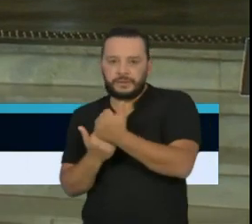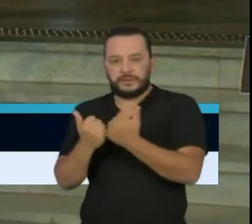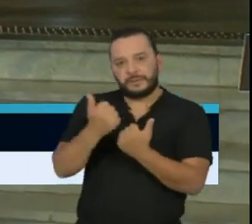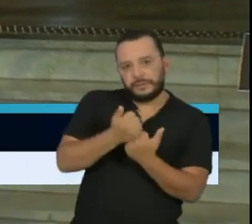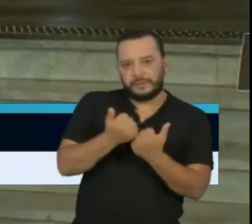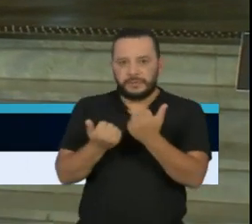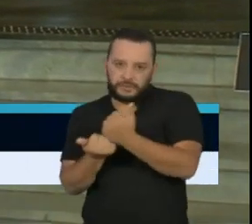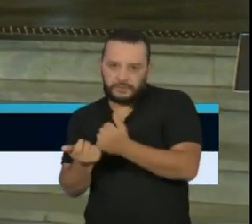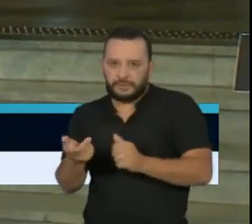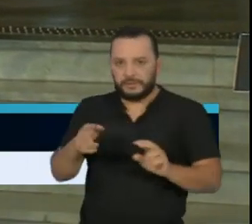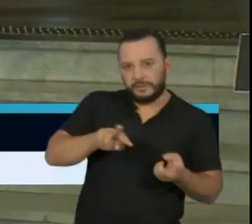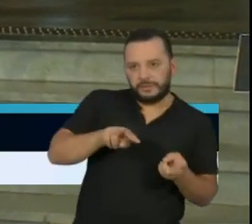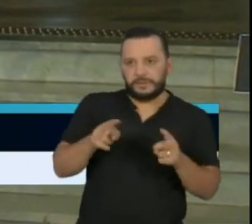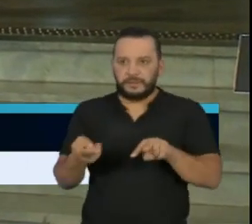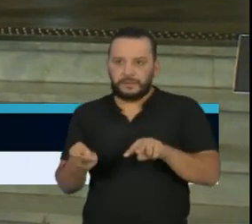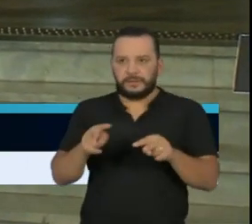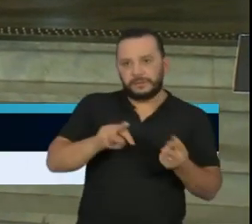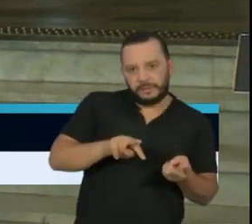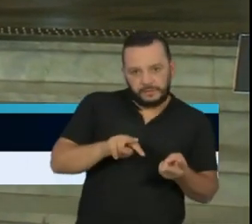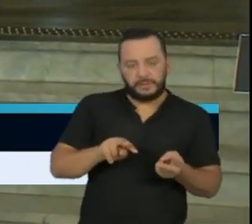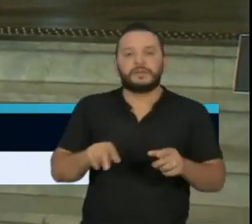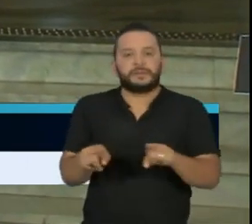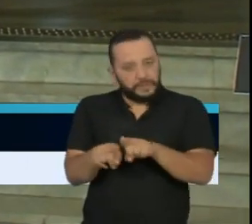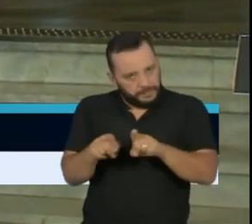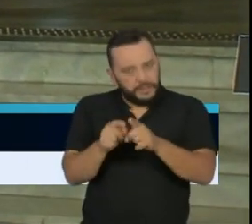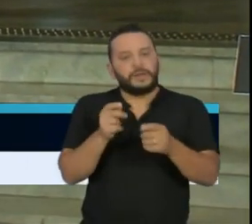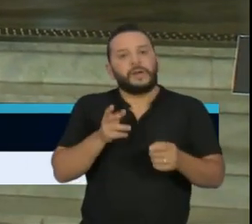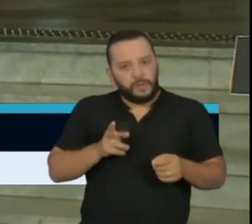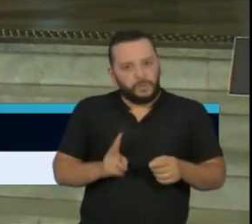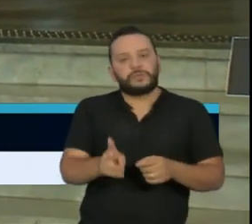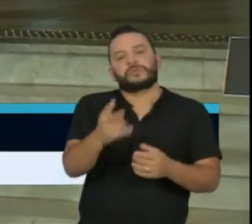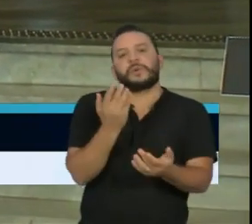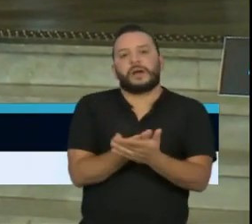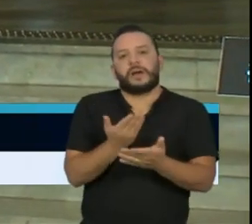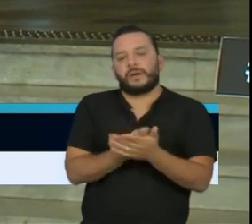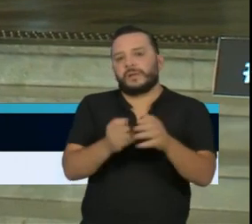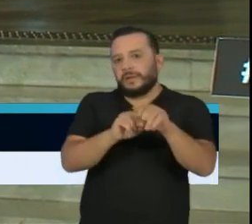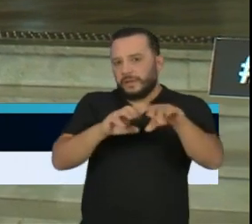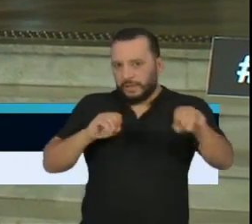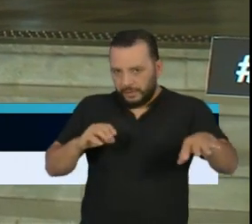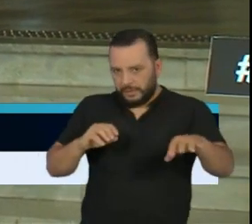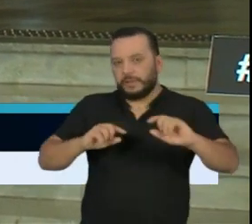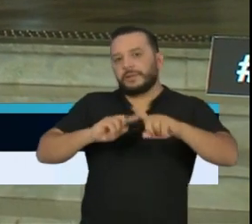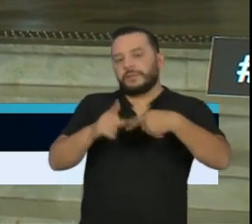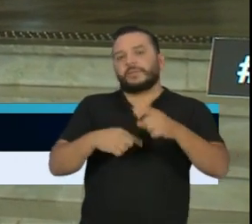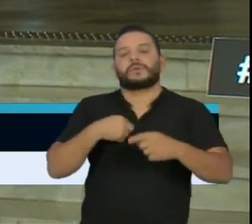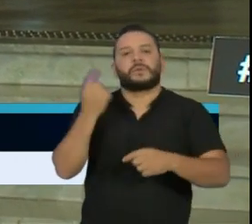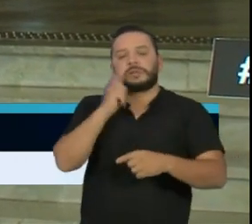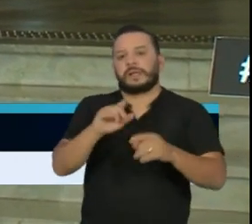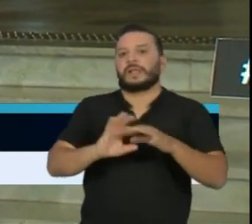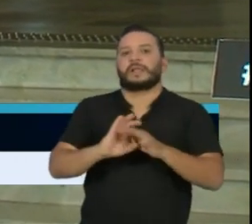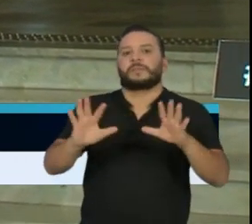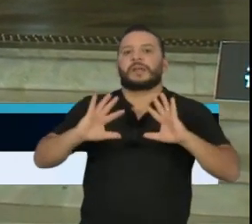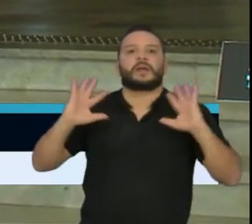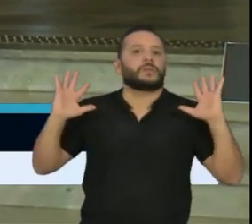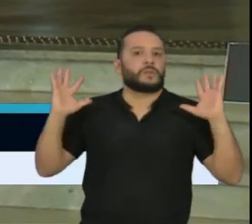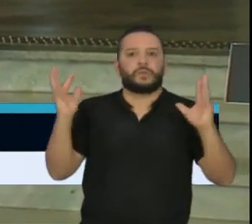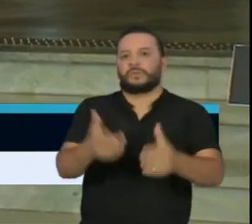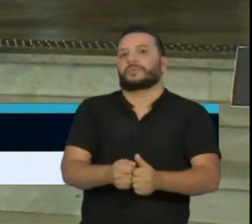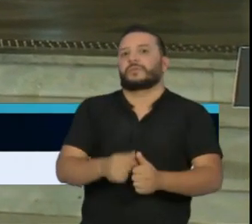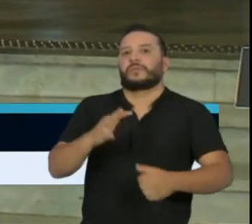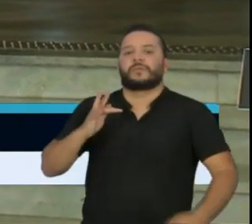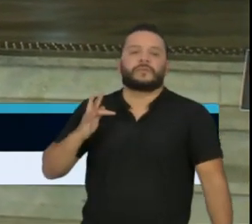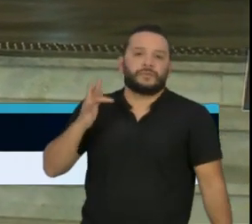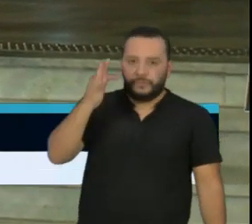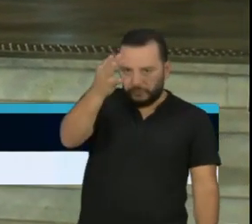completando o rodízio e continuando com aulas remotas, até que consigamos chegar num nível de liberação total, que certamente será mais para